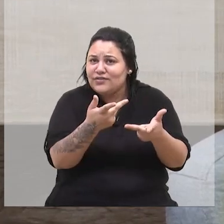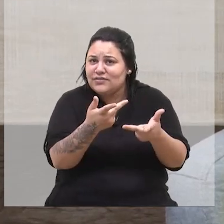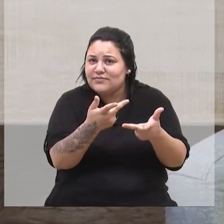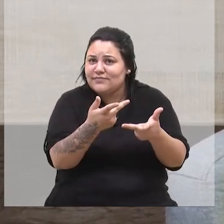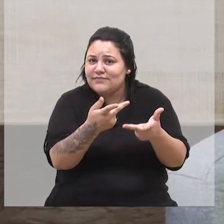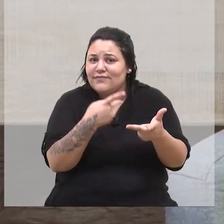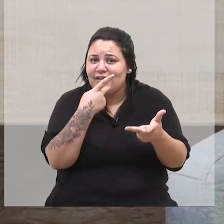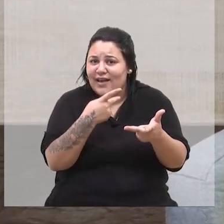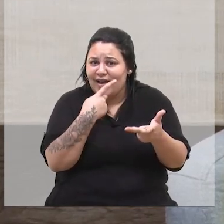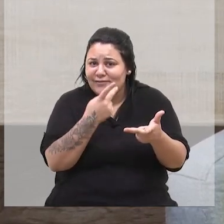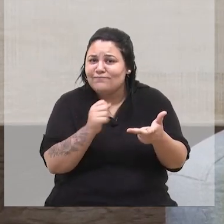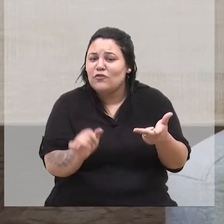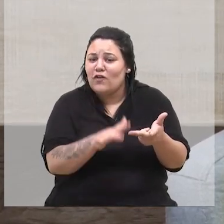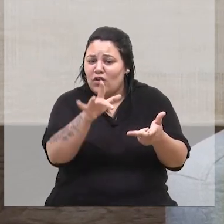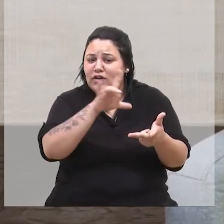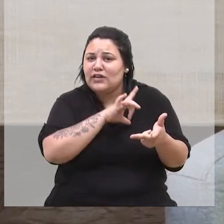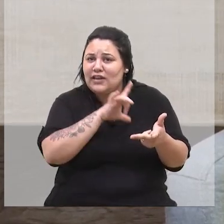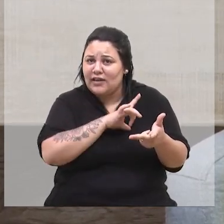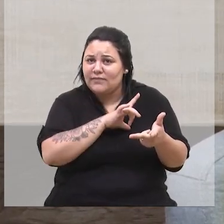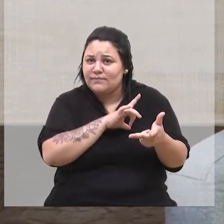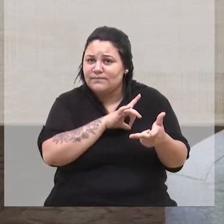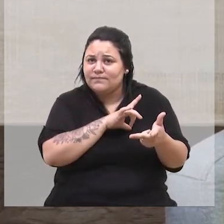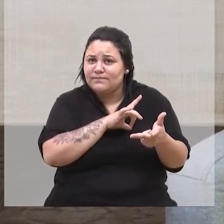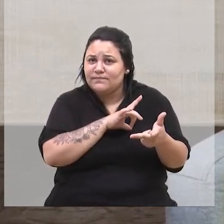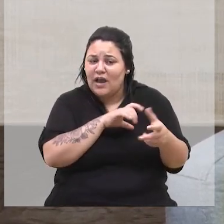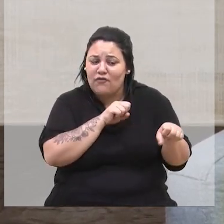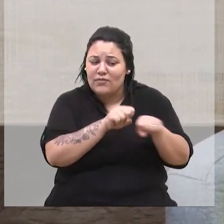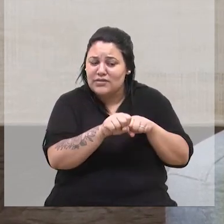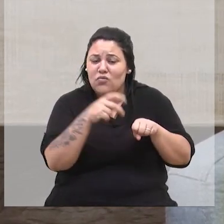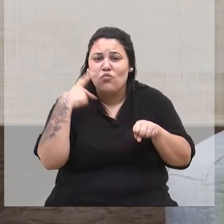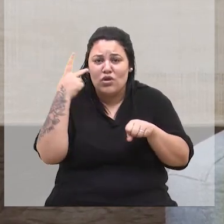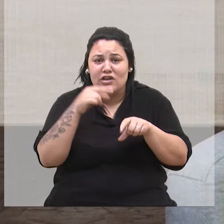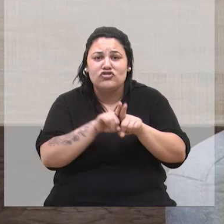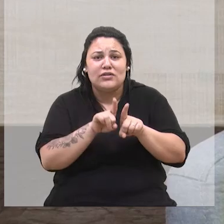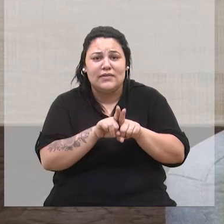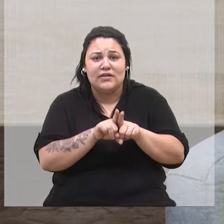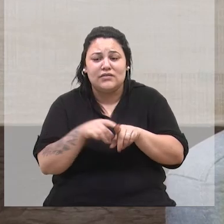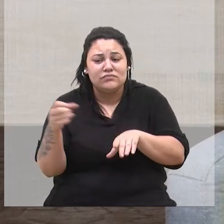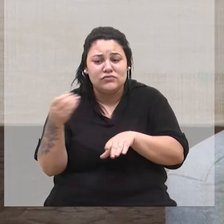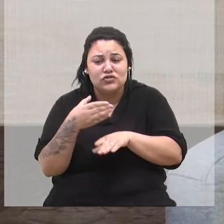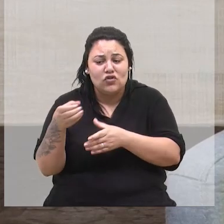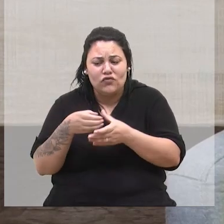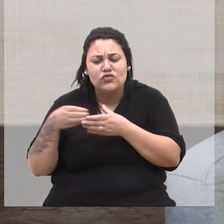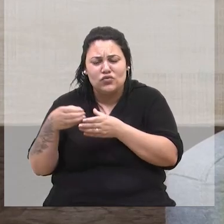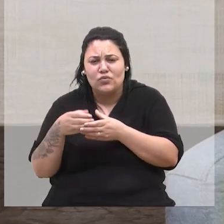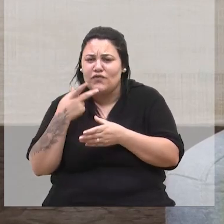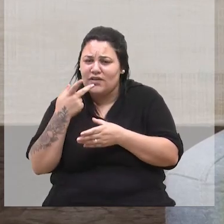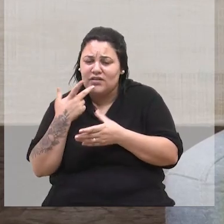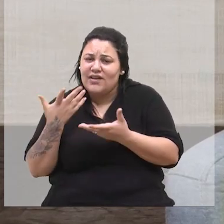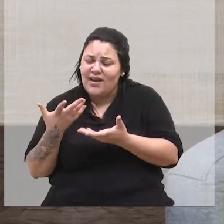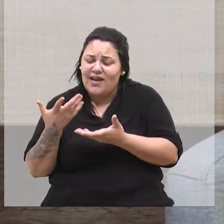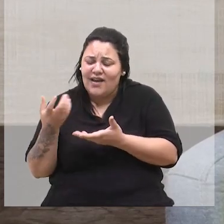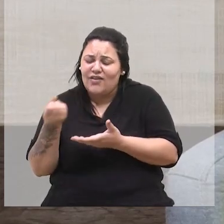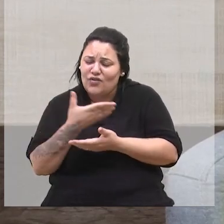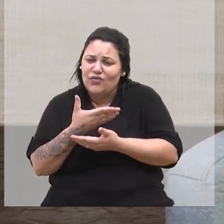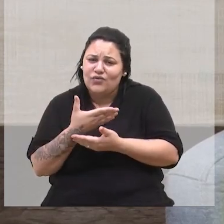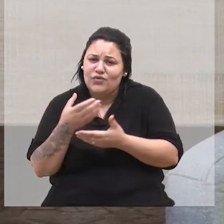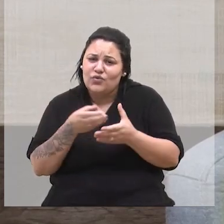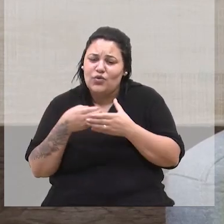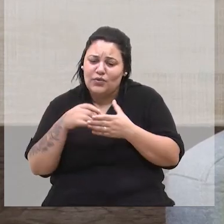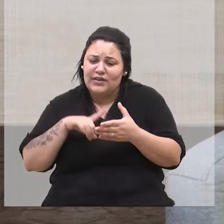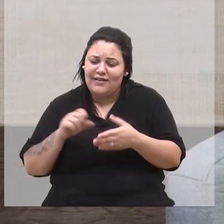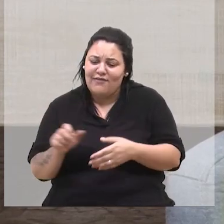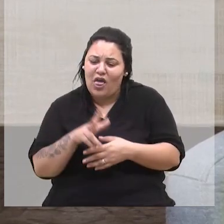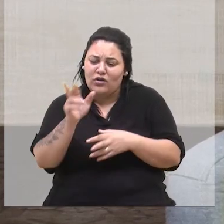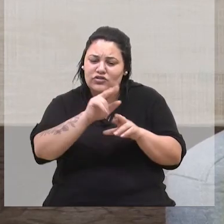gente explorou também, o valor que tem a educação no processo de formação política. E na questão da nova geração, é uma nova